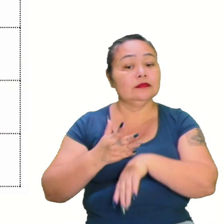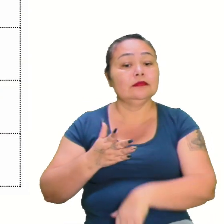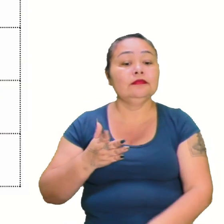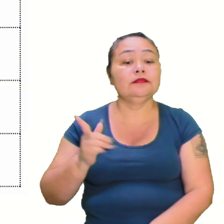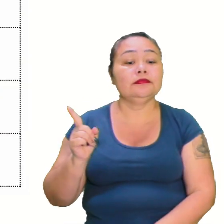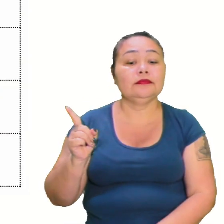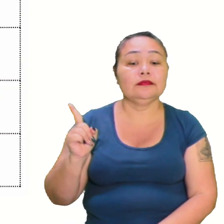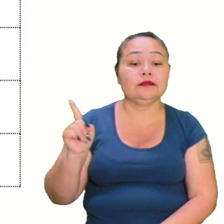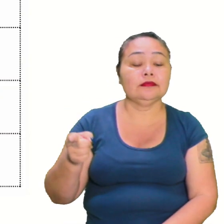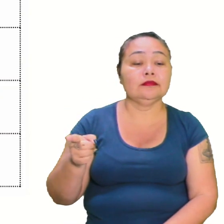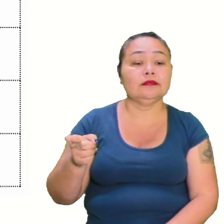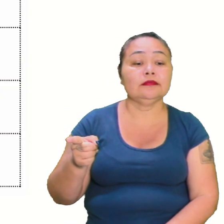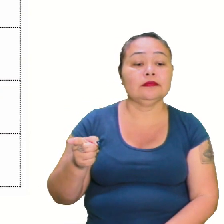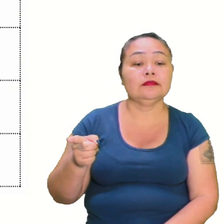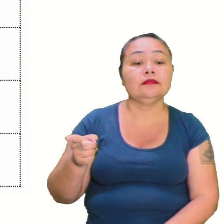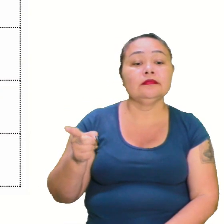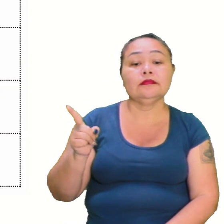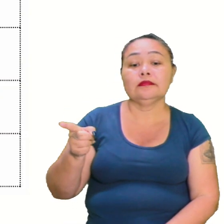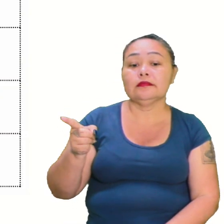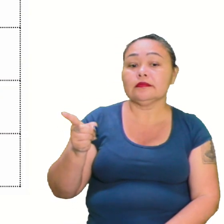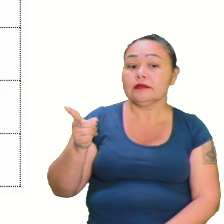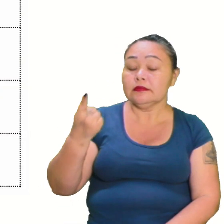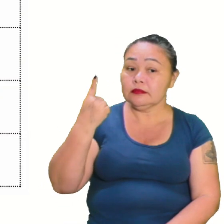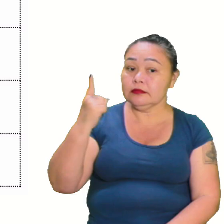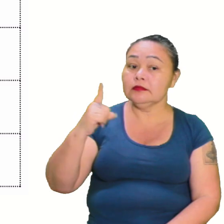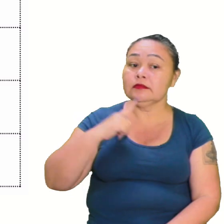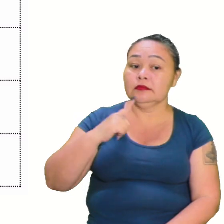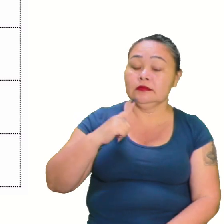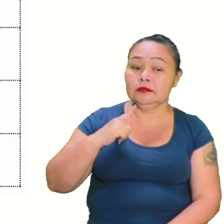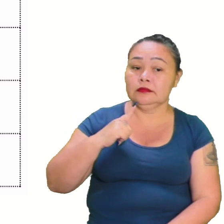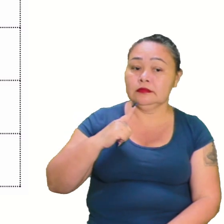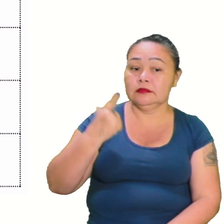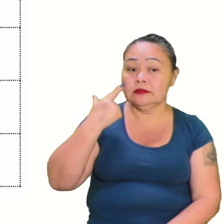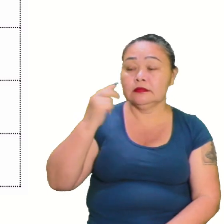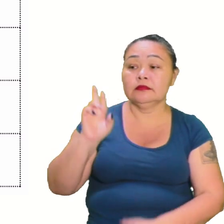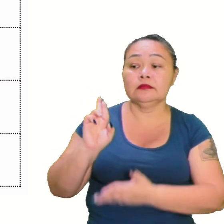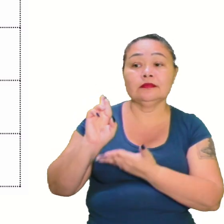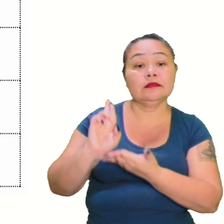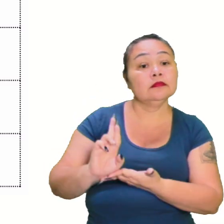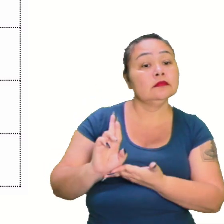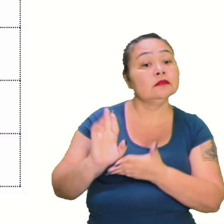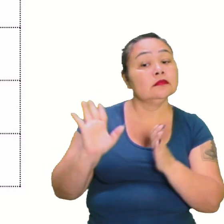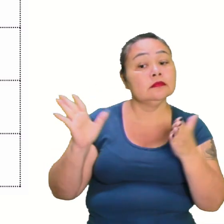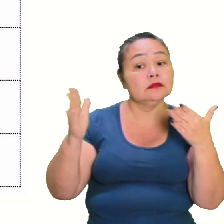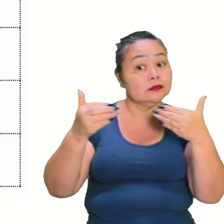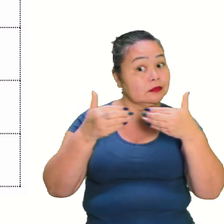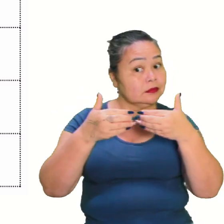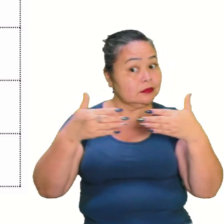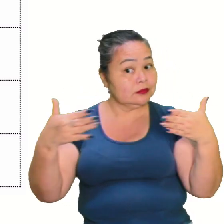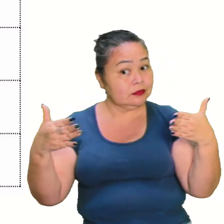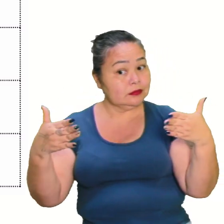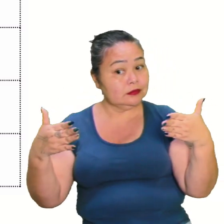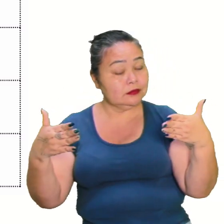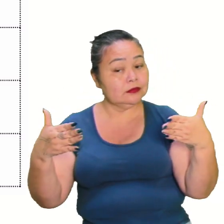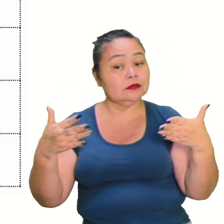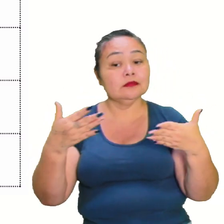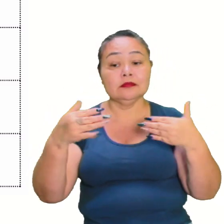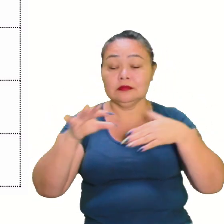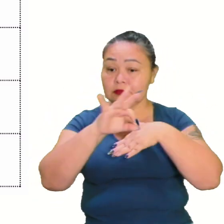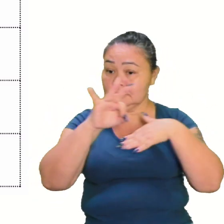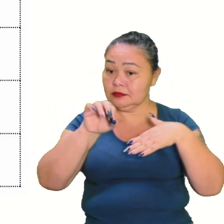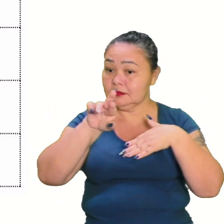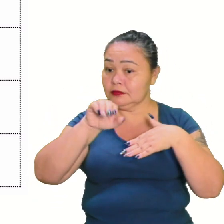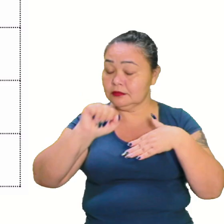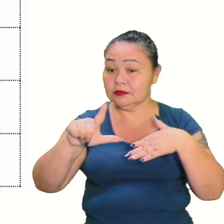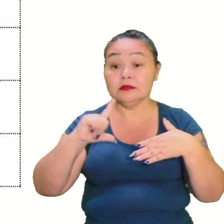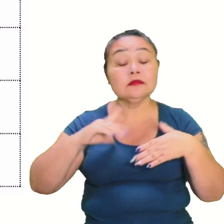de novo. Voltei. Voltou. Aqui a gente tem a representação de intervalo aberto na reta real. Mas eu